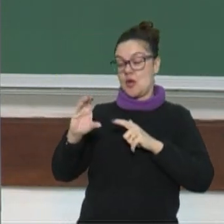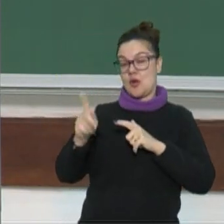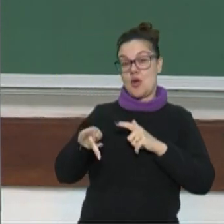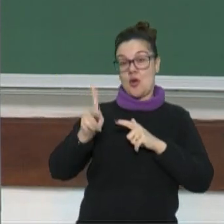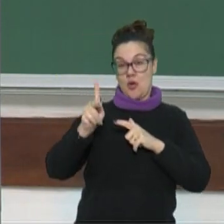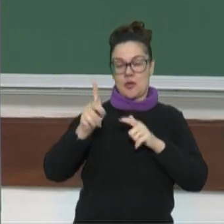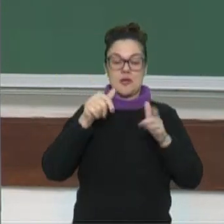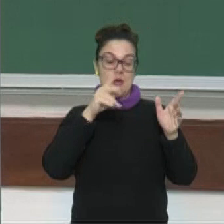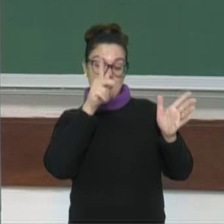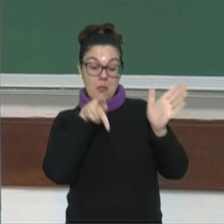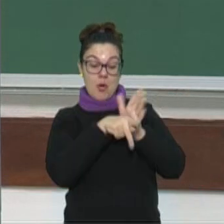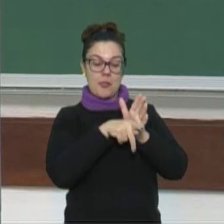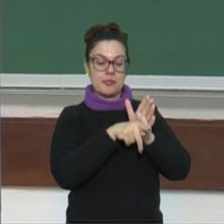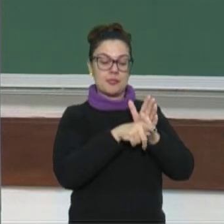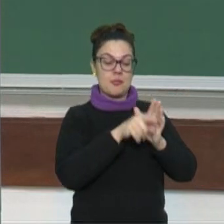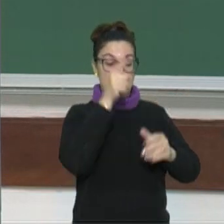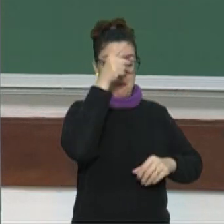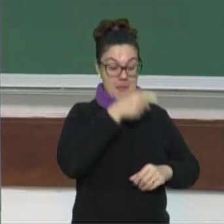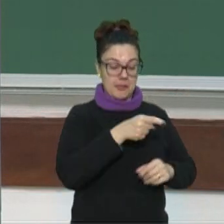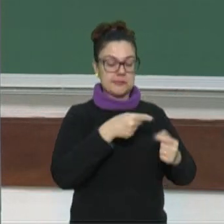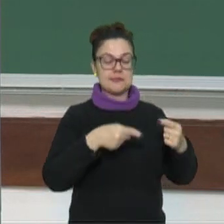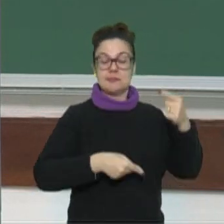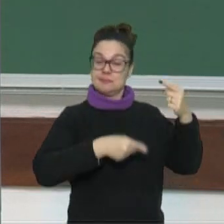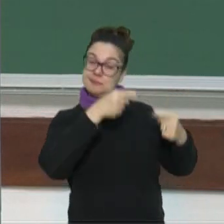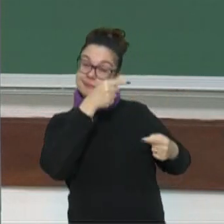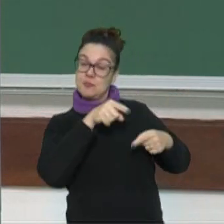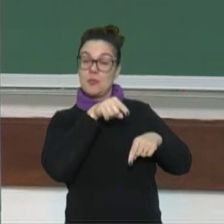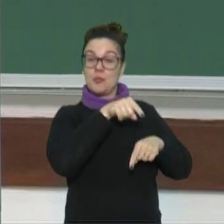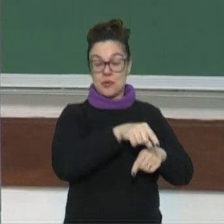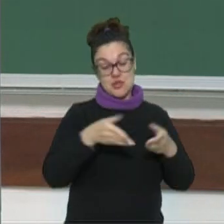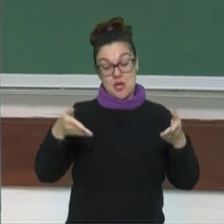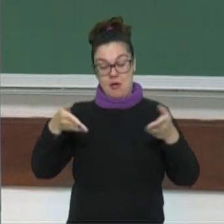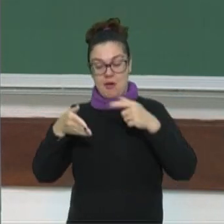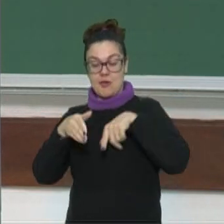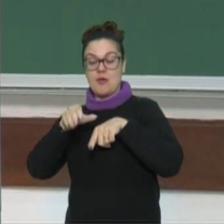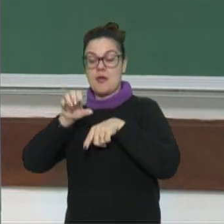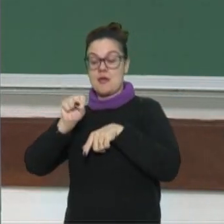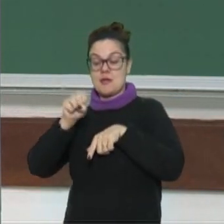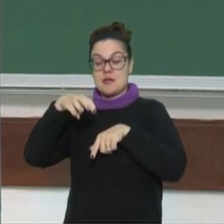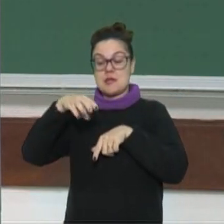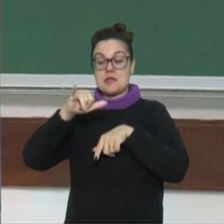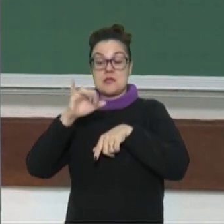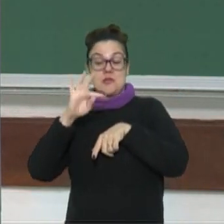liberalismo político, Adam Smith é o pai do liberalismo econômico.